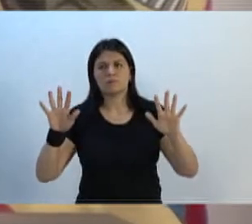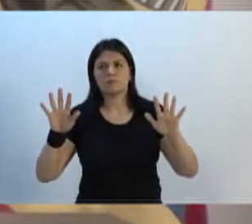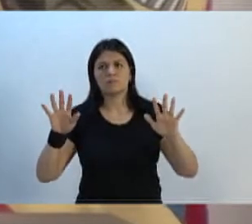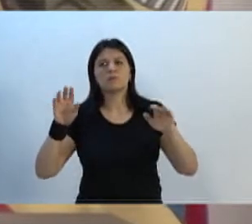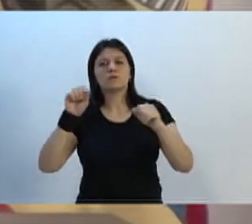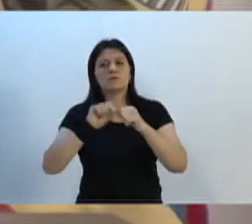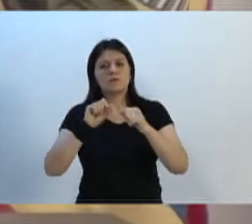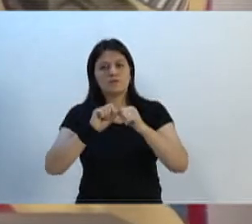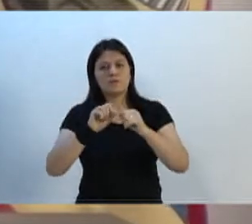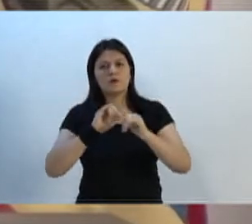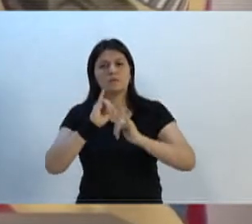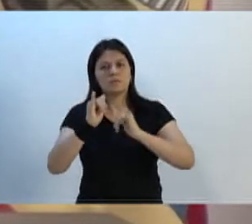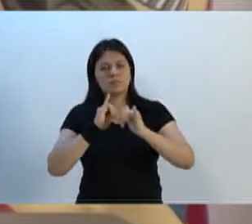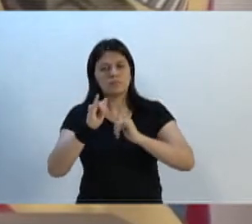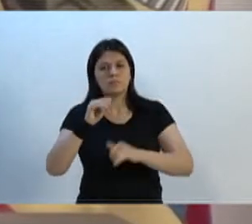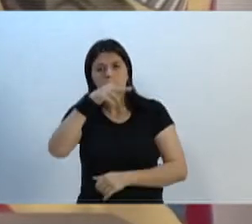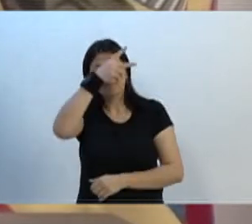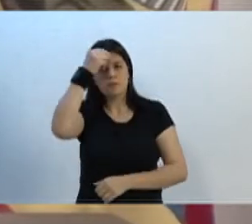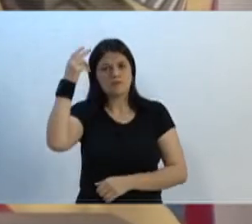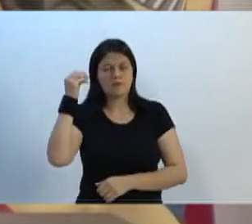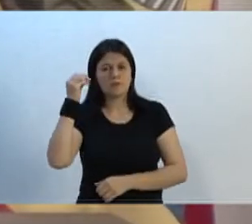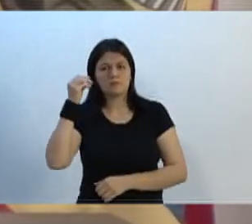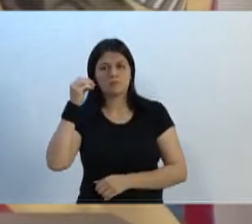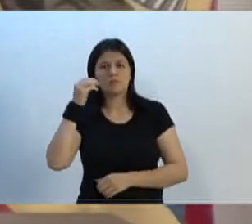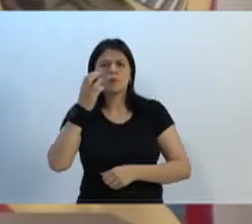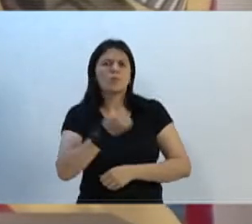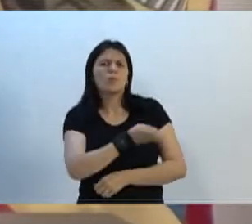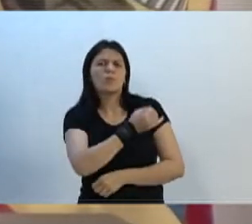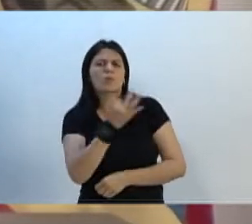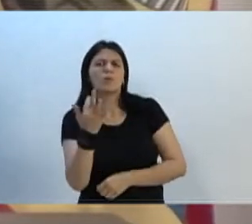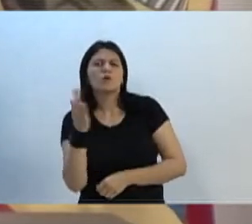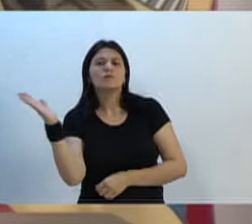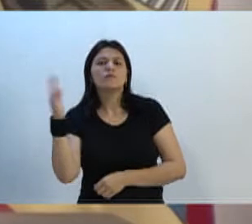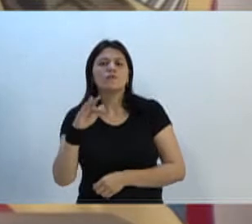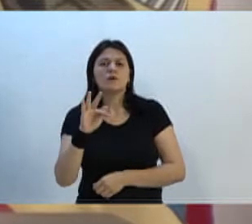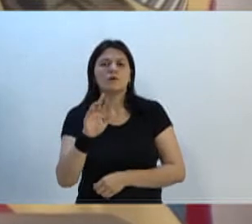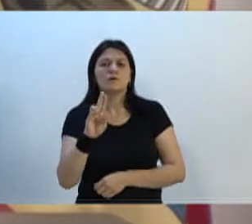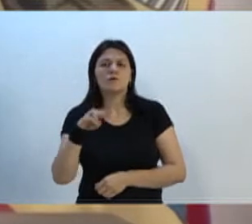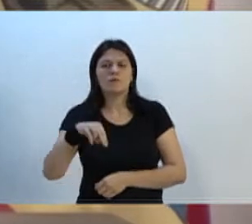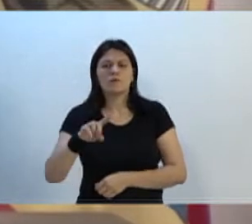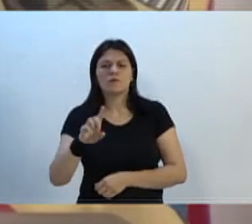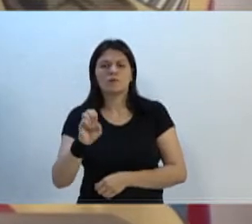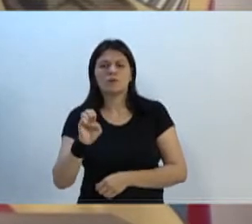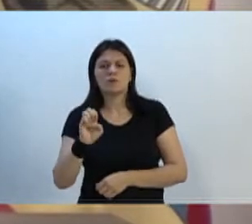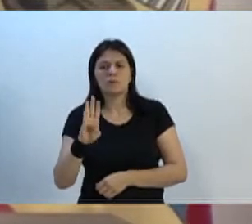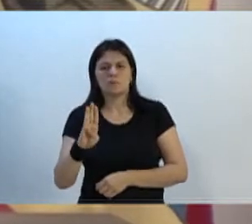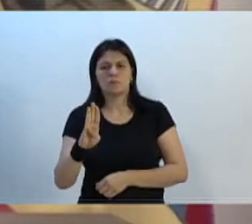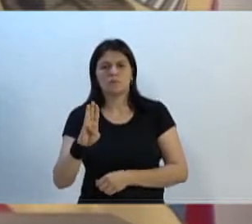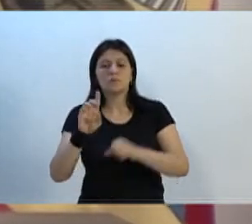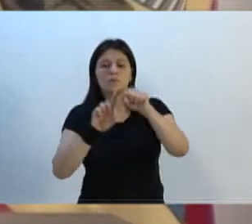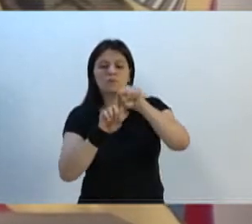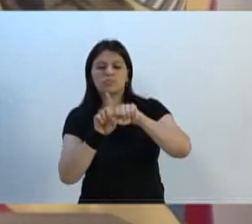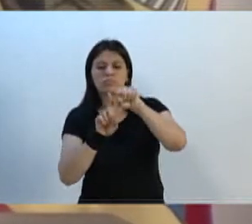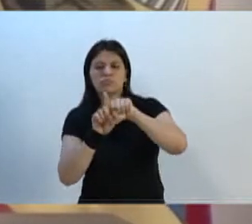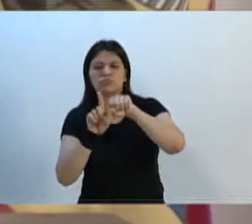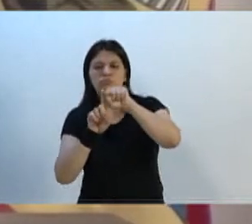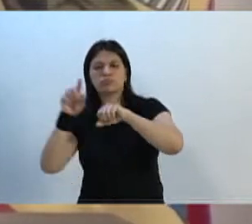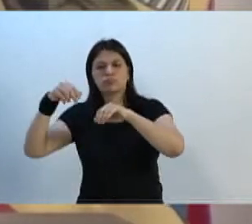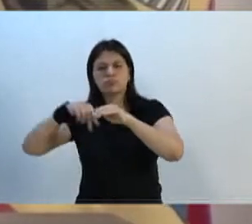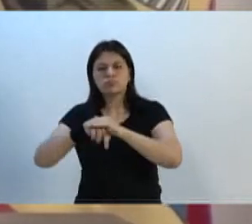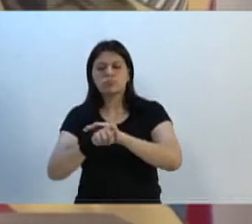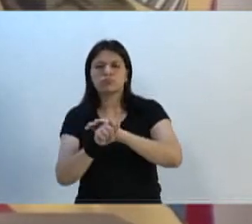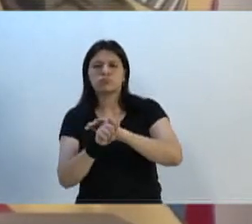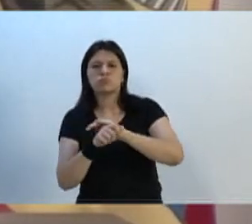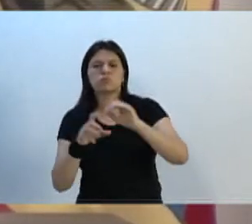site da Prefeitura Municipal é uma transparência de quanto que vem do fundeb por mês Quanto que entra do recursos Livres